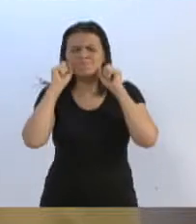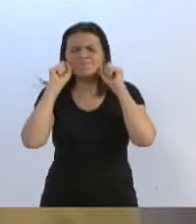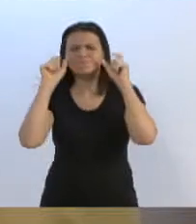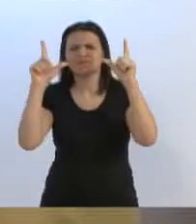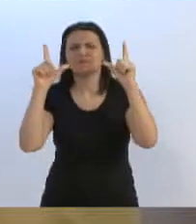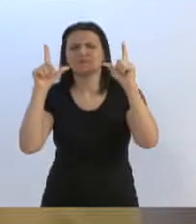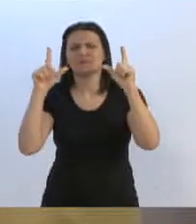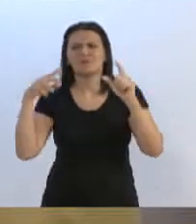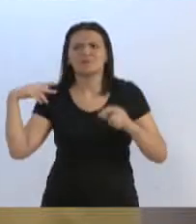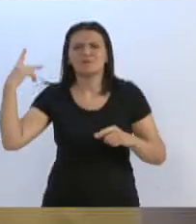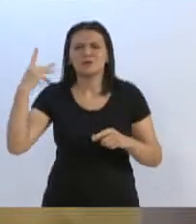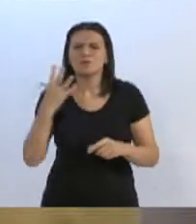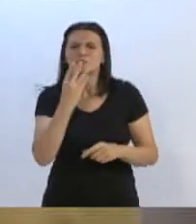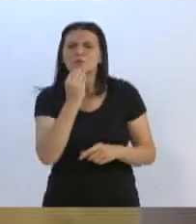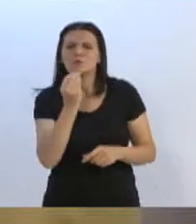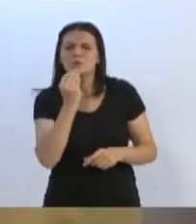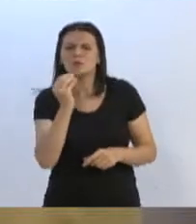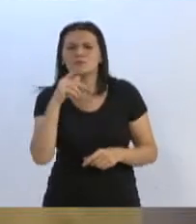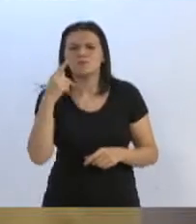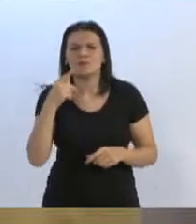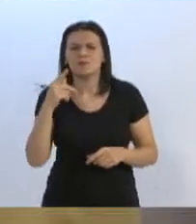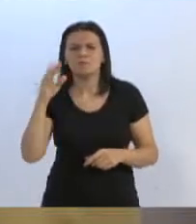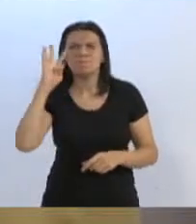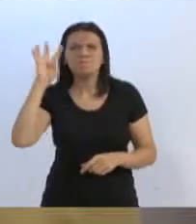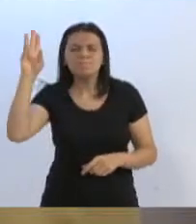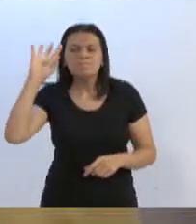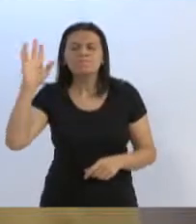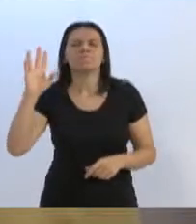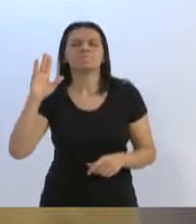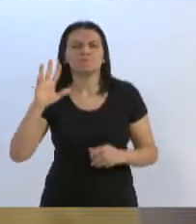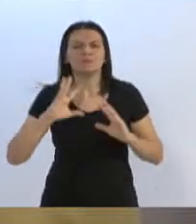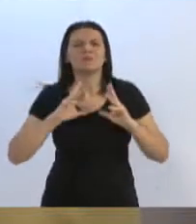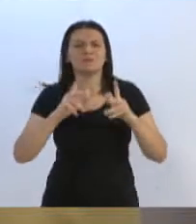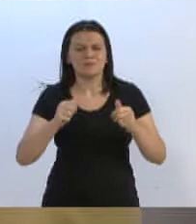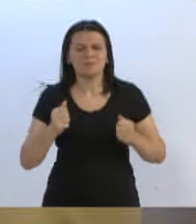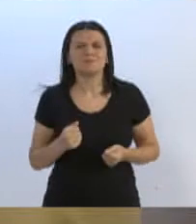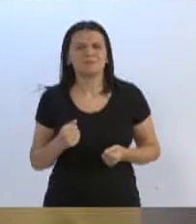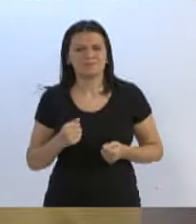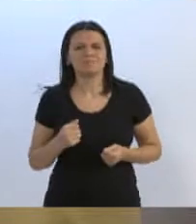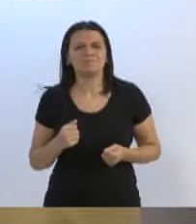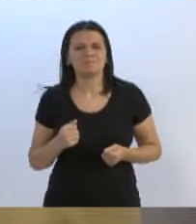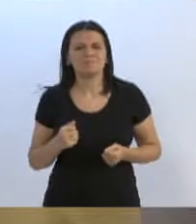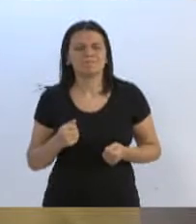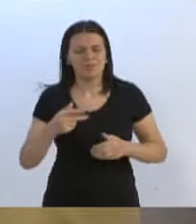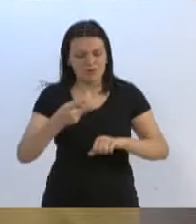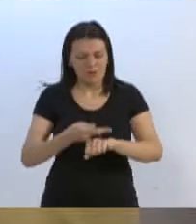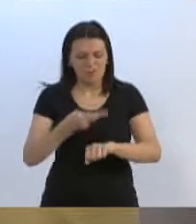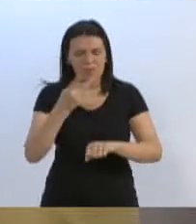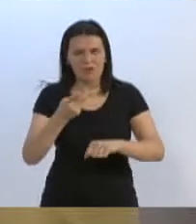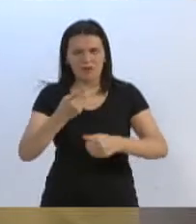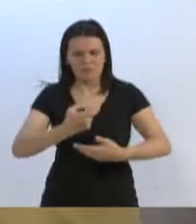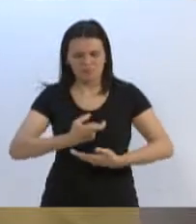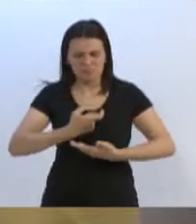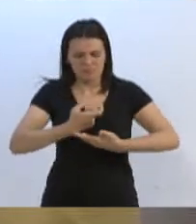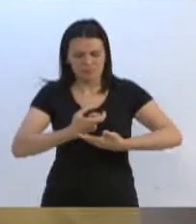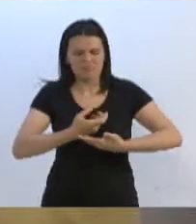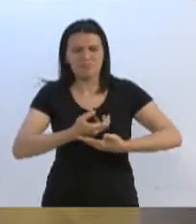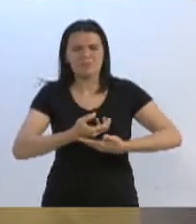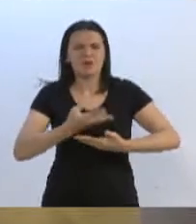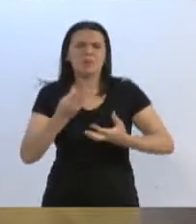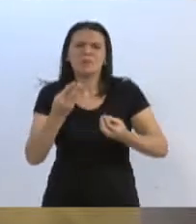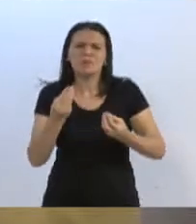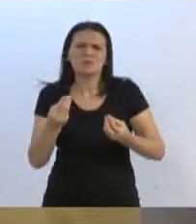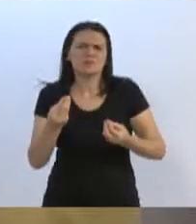nós como vereador bruno cunha muito bem disso é um momento de reflexão para todos nós e aquele troféu que é muito simbólico que